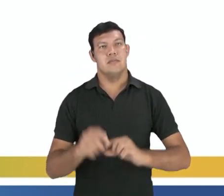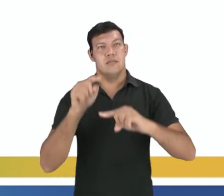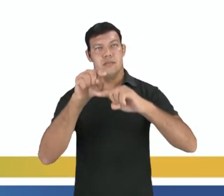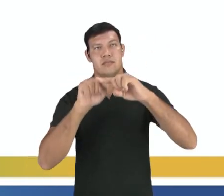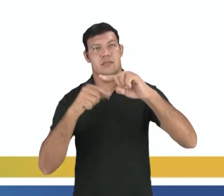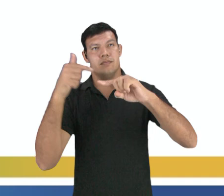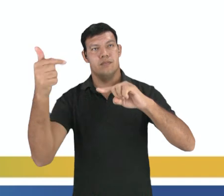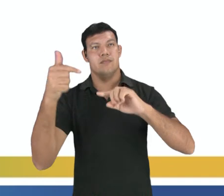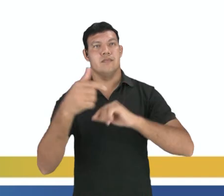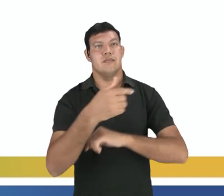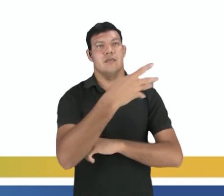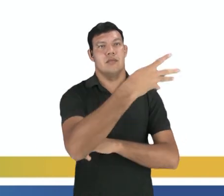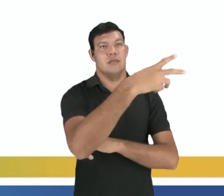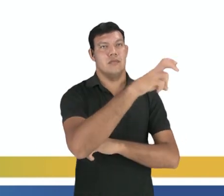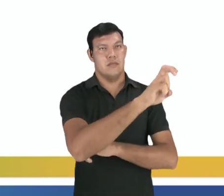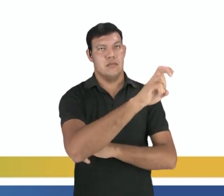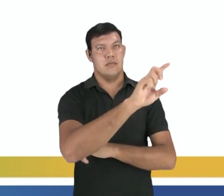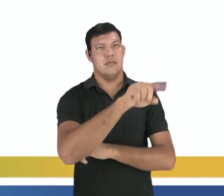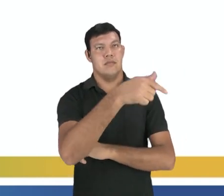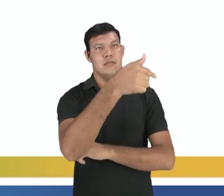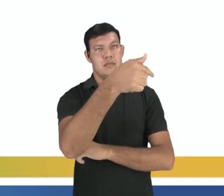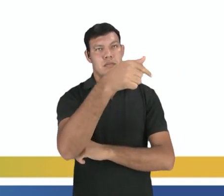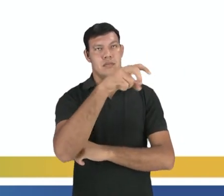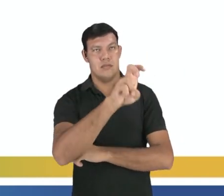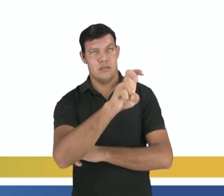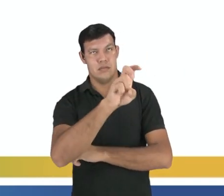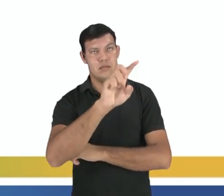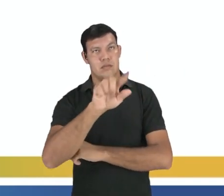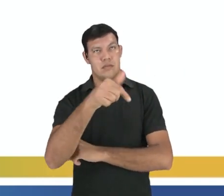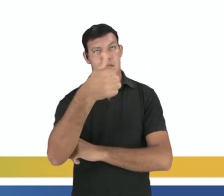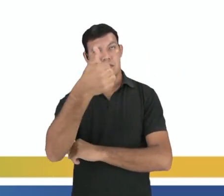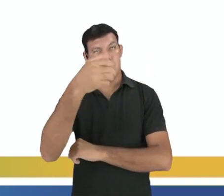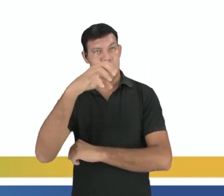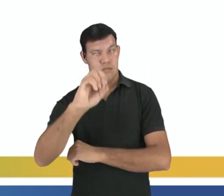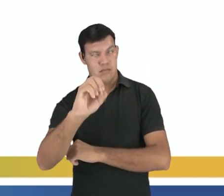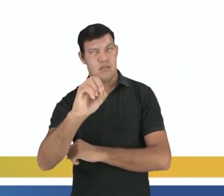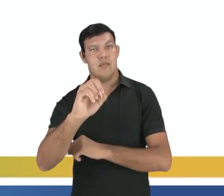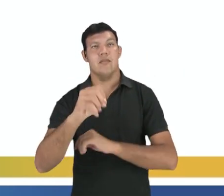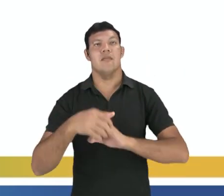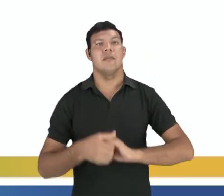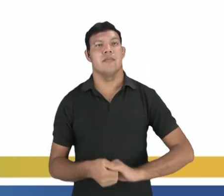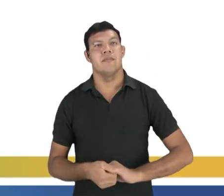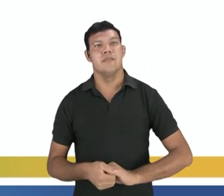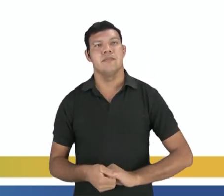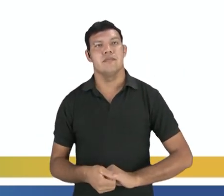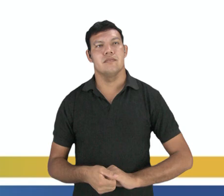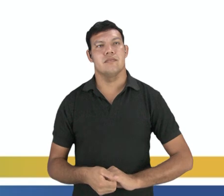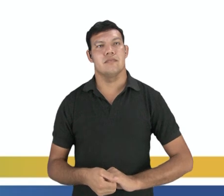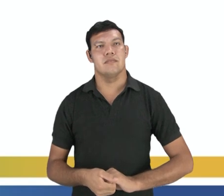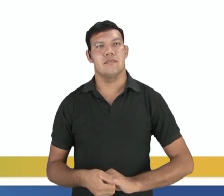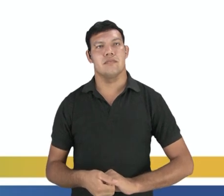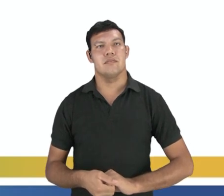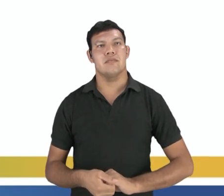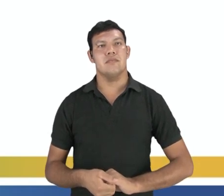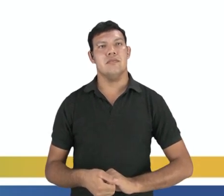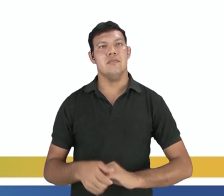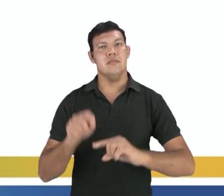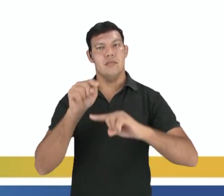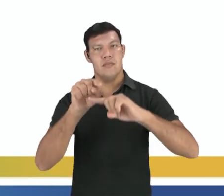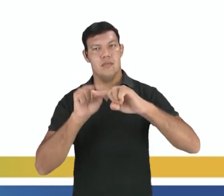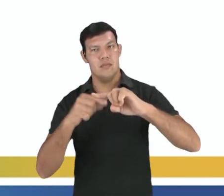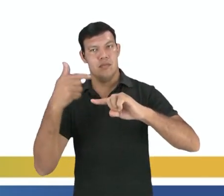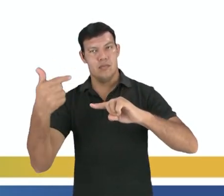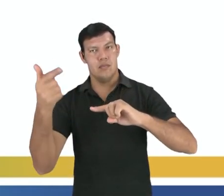ó. 90 por 2, 45, 150 por 2, 75 e 20 por 2, 10. Por